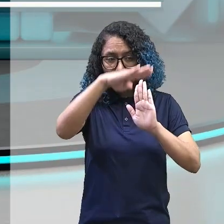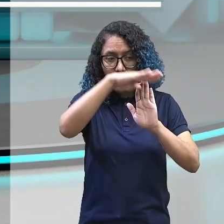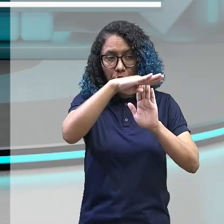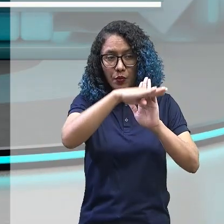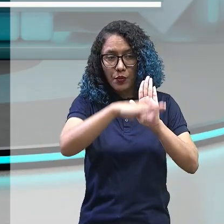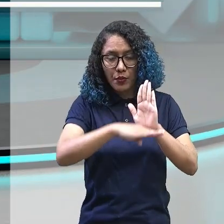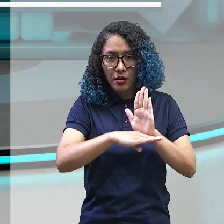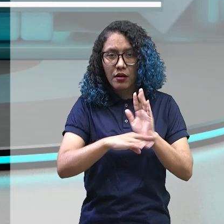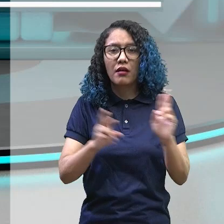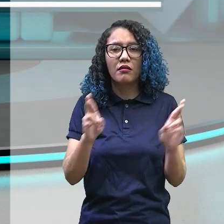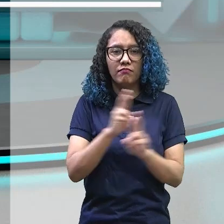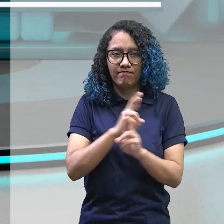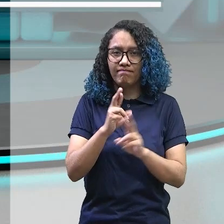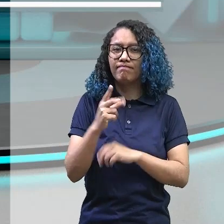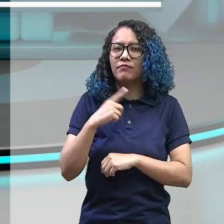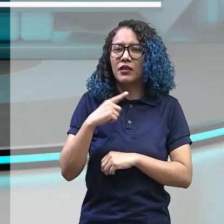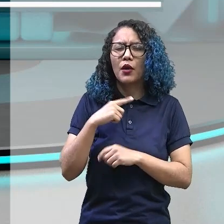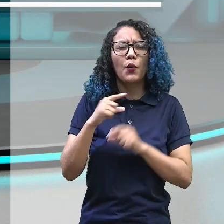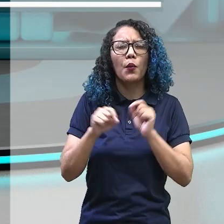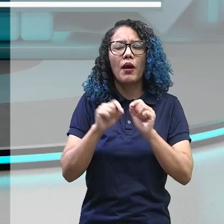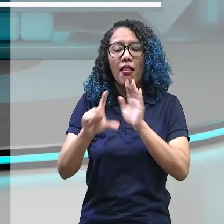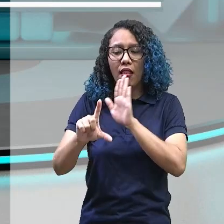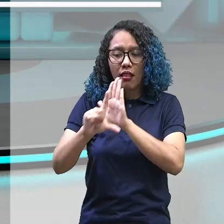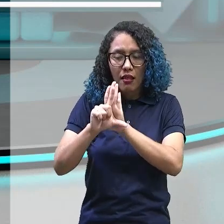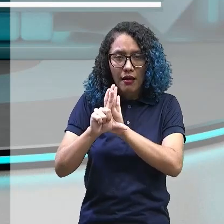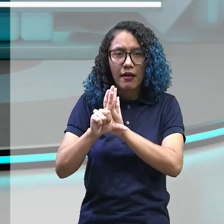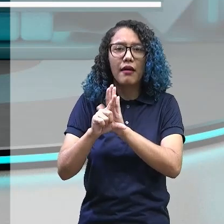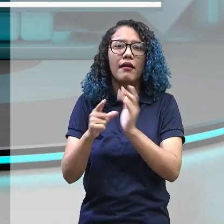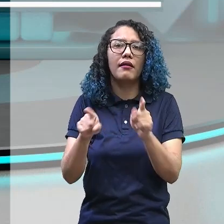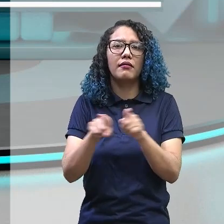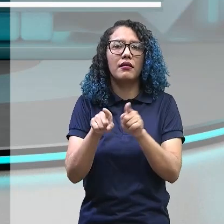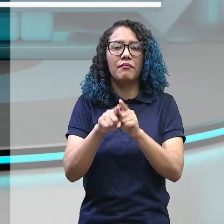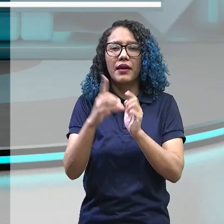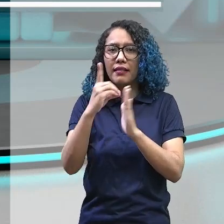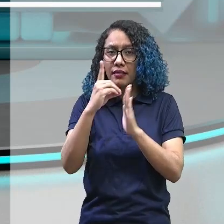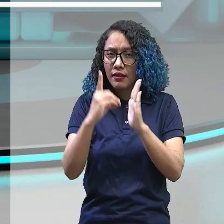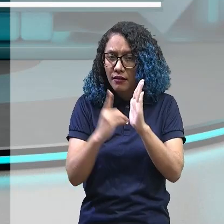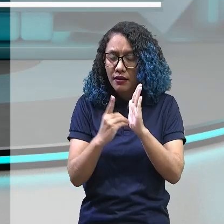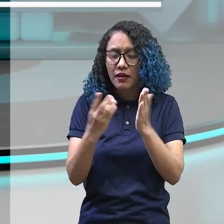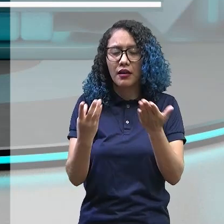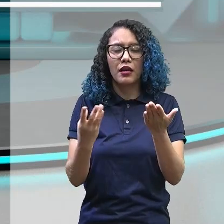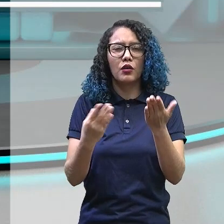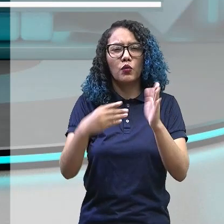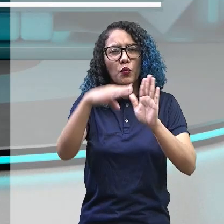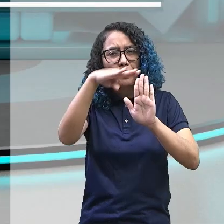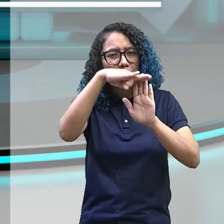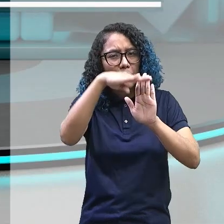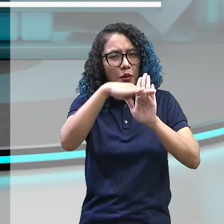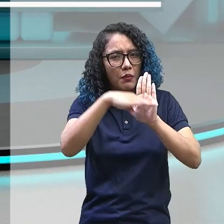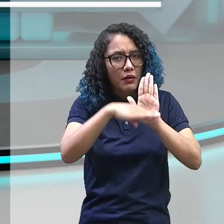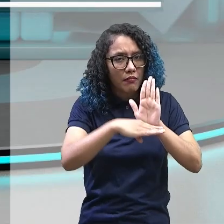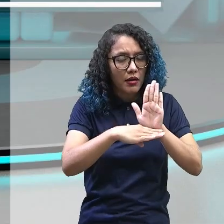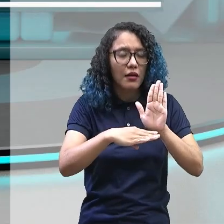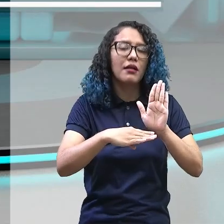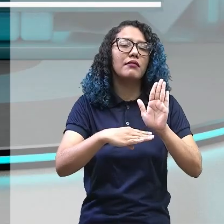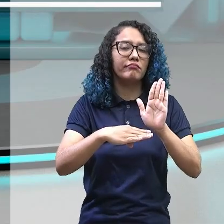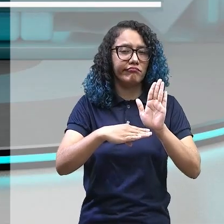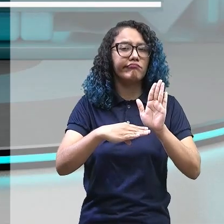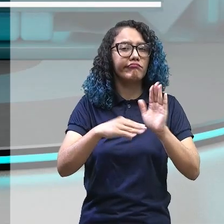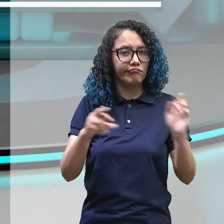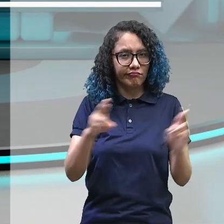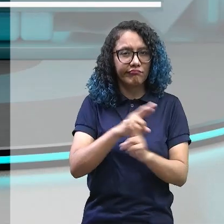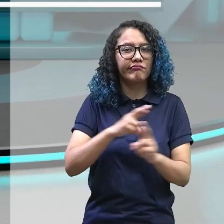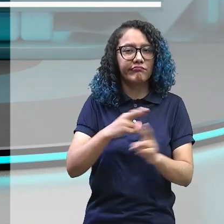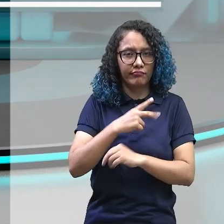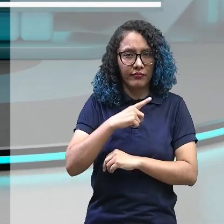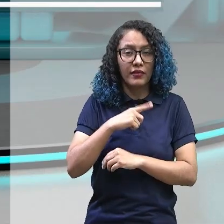está relacionado às leis, né? Aos decretos, às normativas, né? Então,